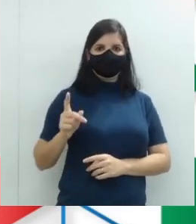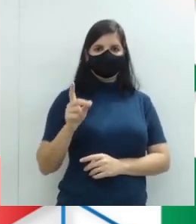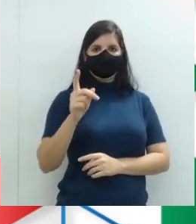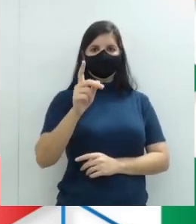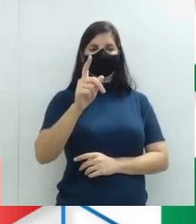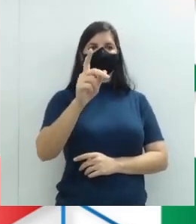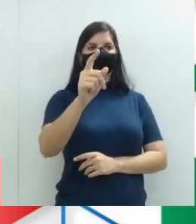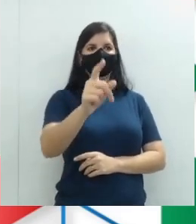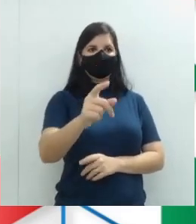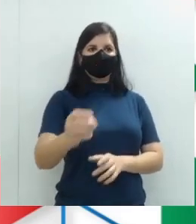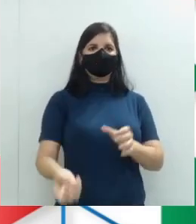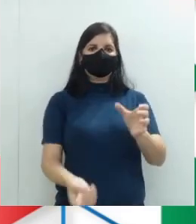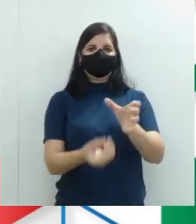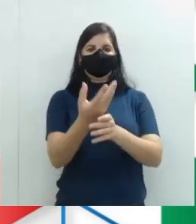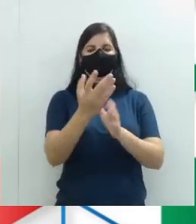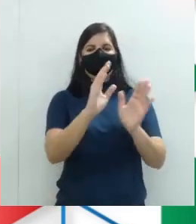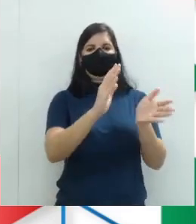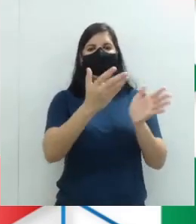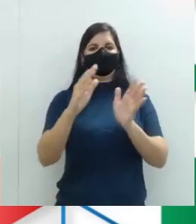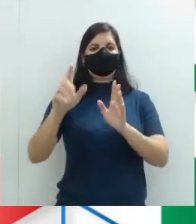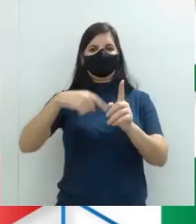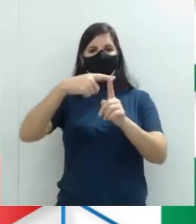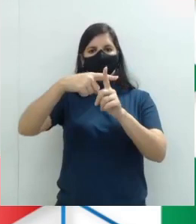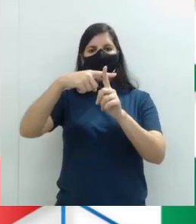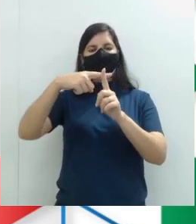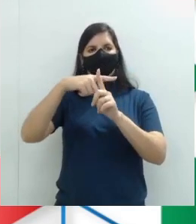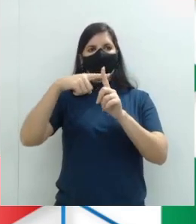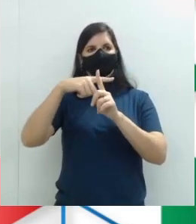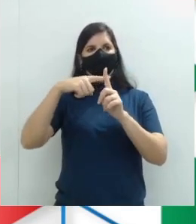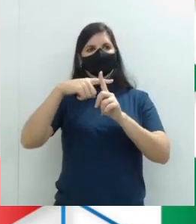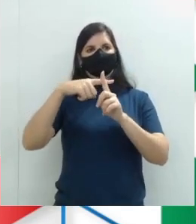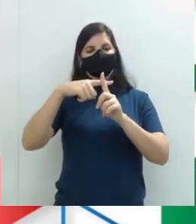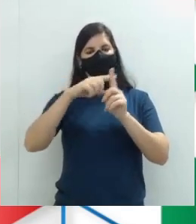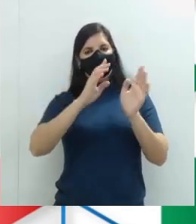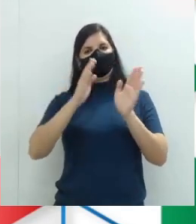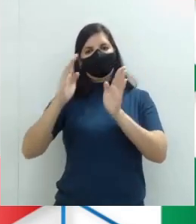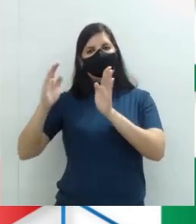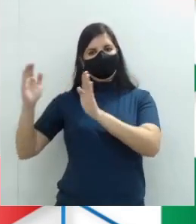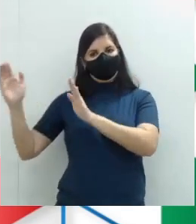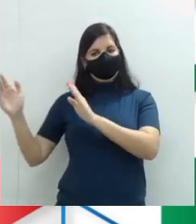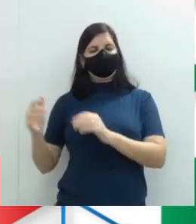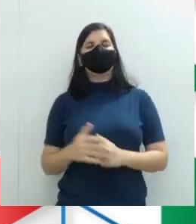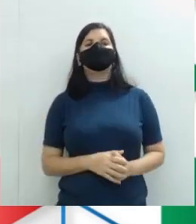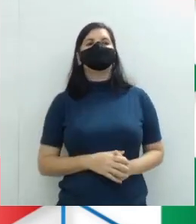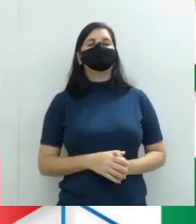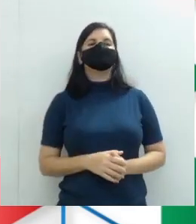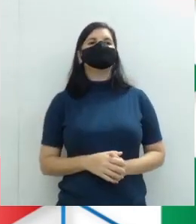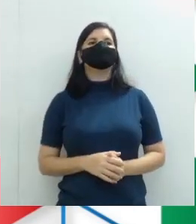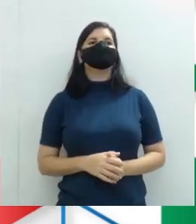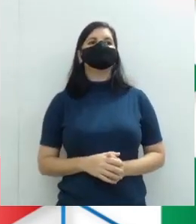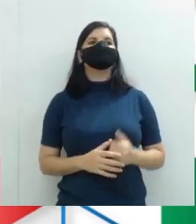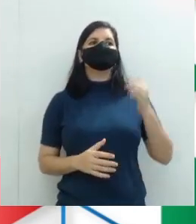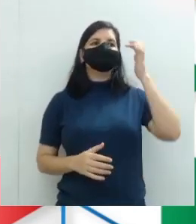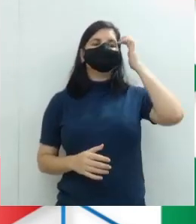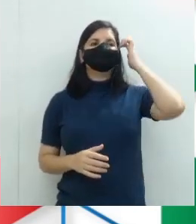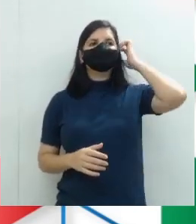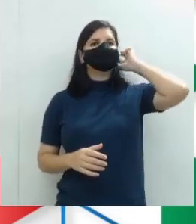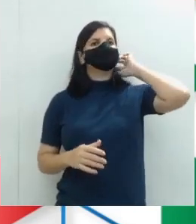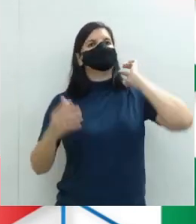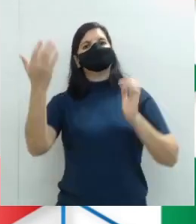infinita, formada pelos números positivos colocados em ordem crescente. Tranquilo? Já